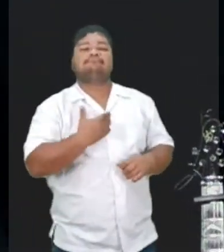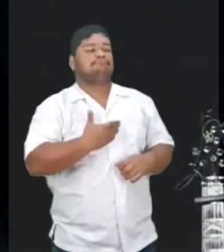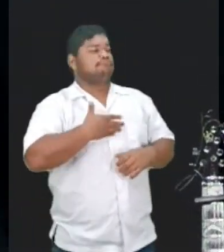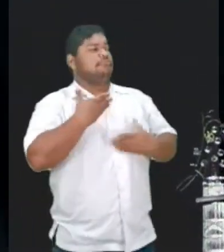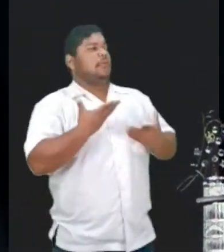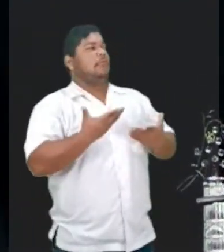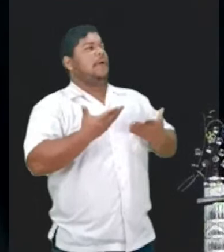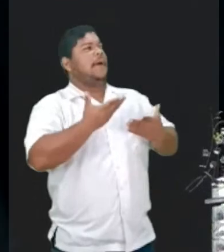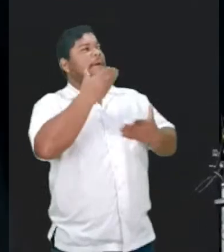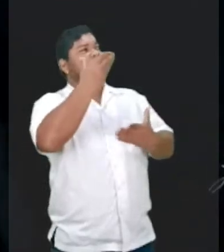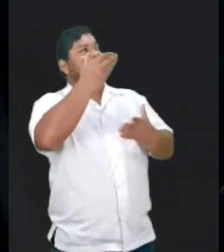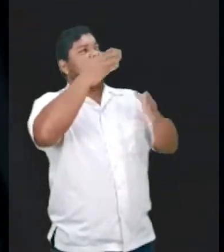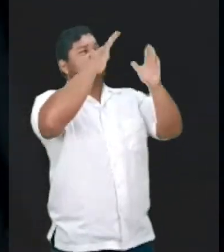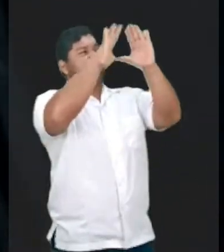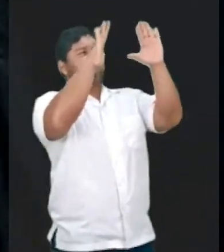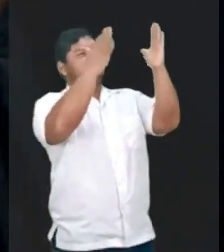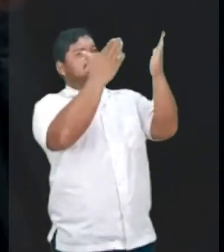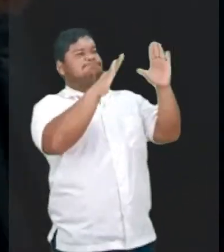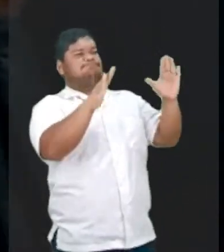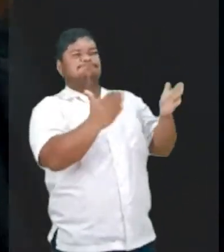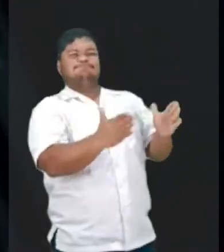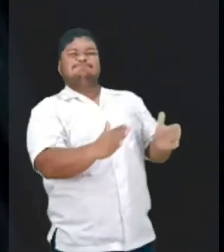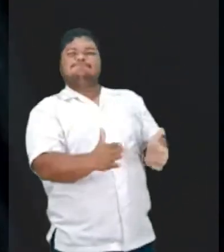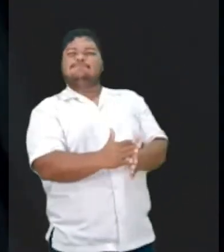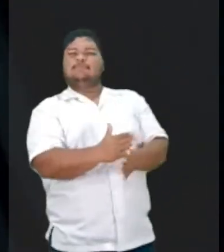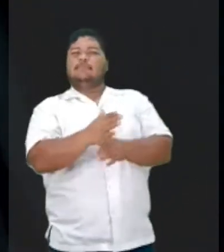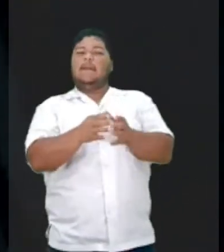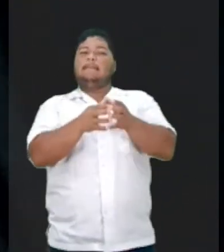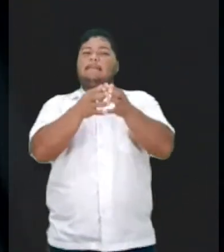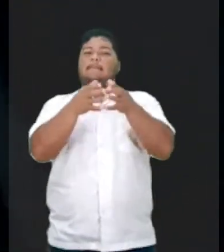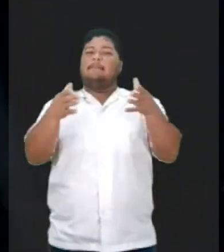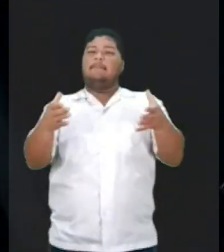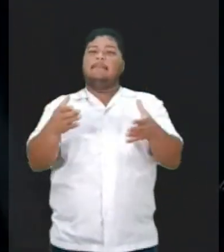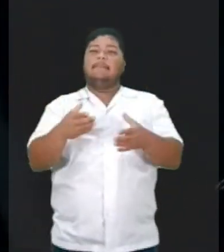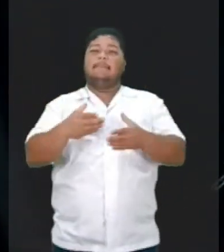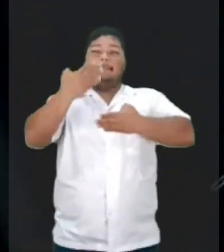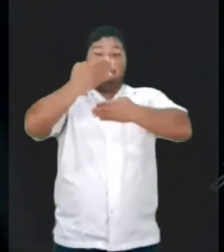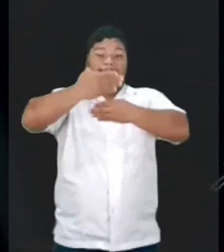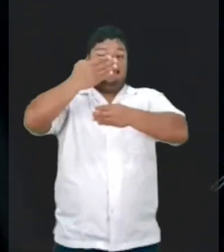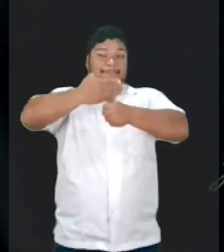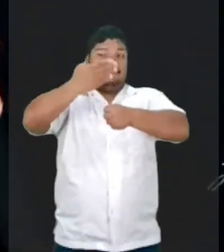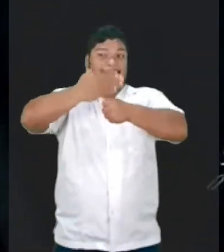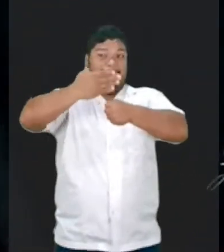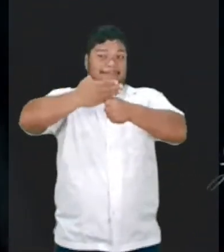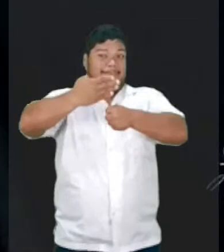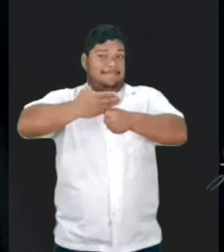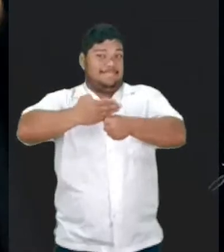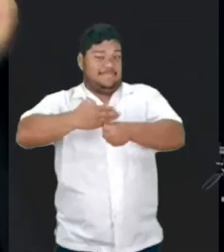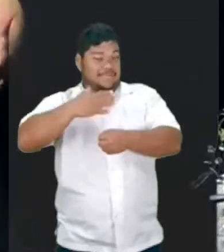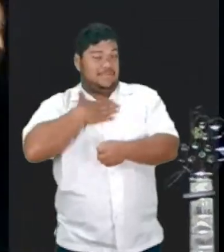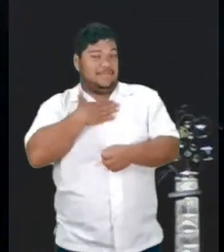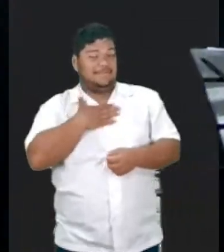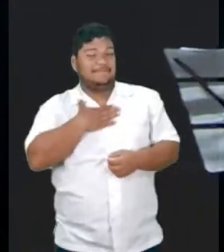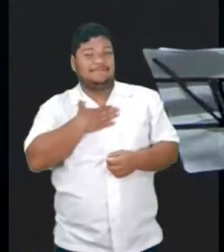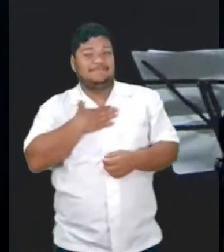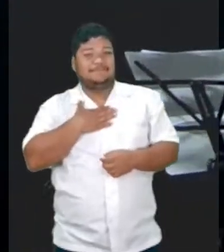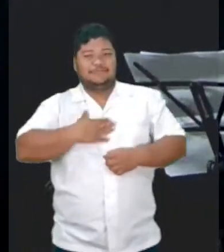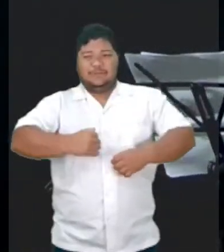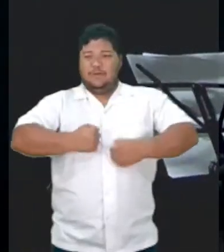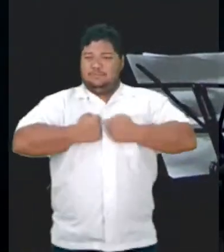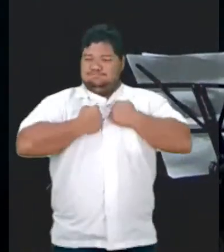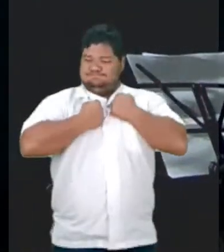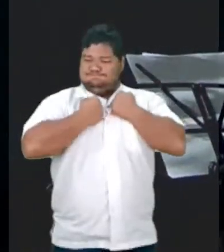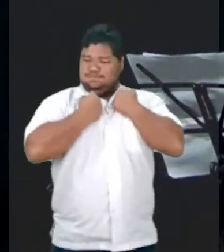esta a grande Babilônia? Eu edifiquei a casa real com a força do